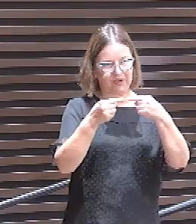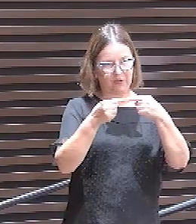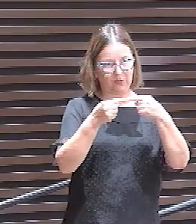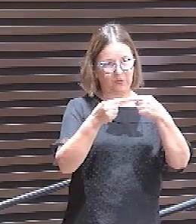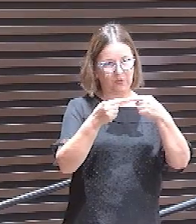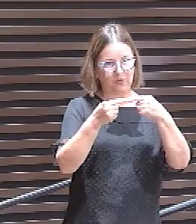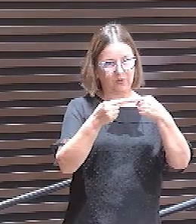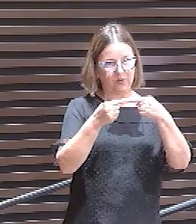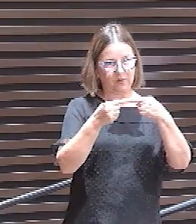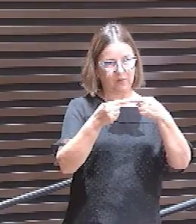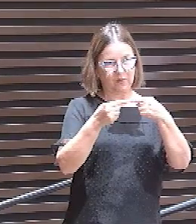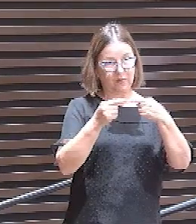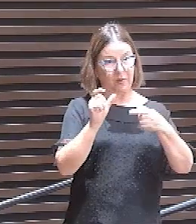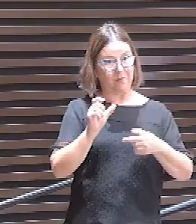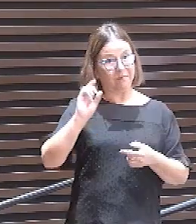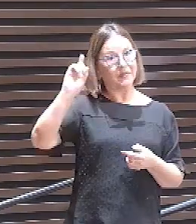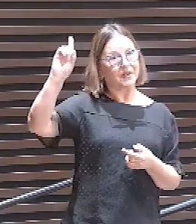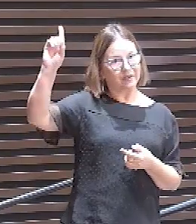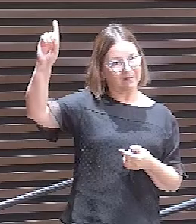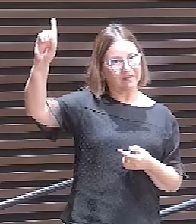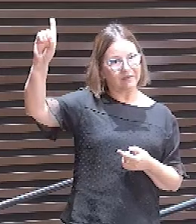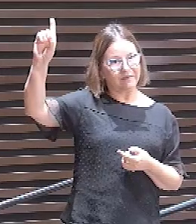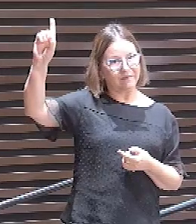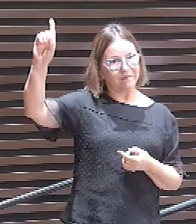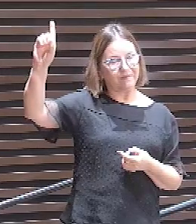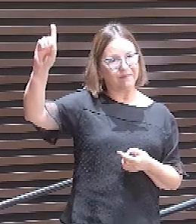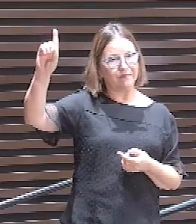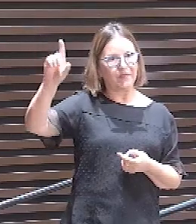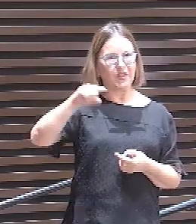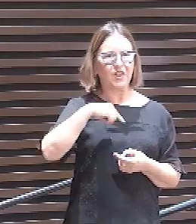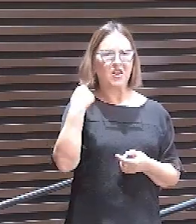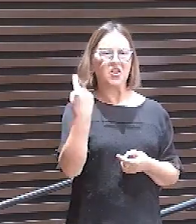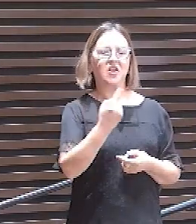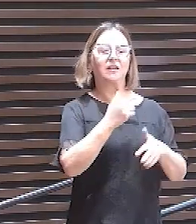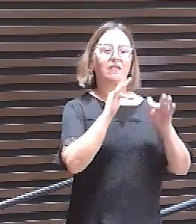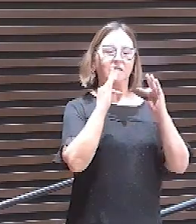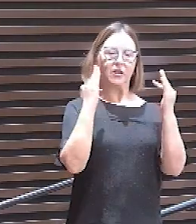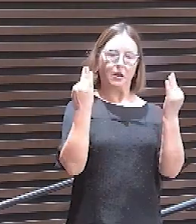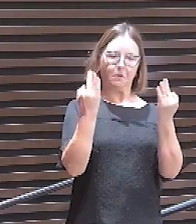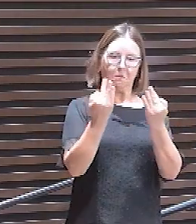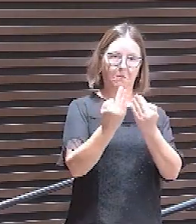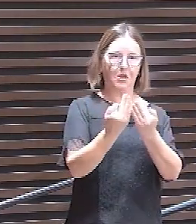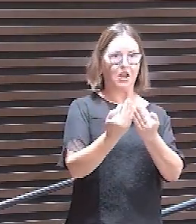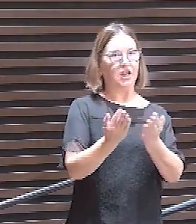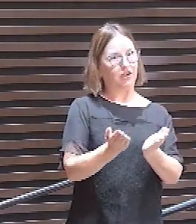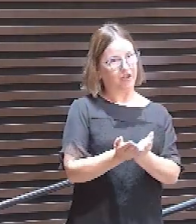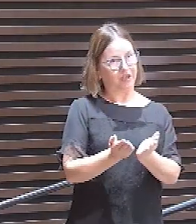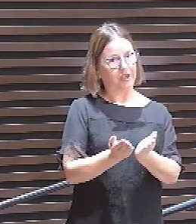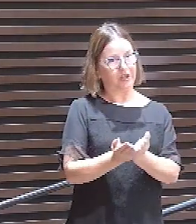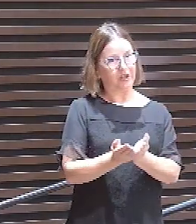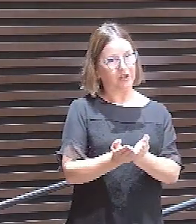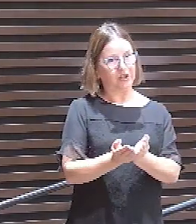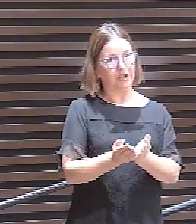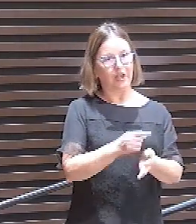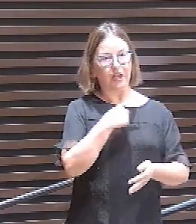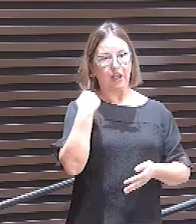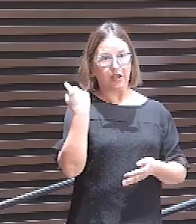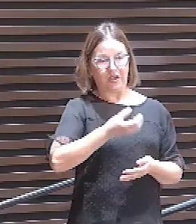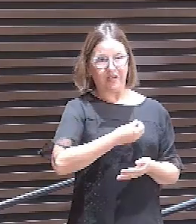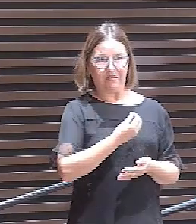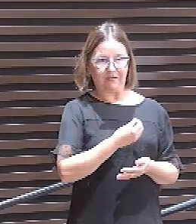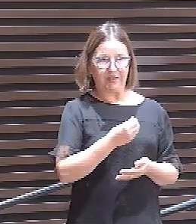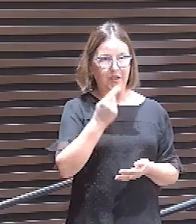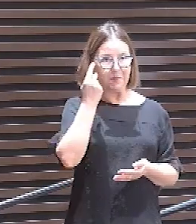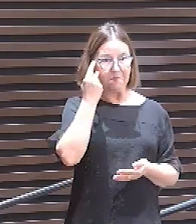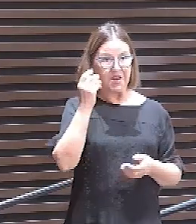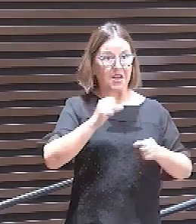com os princípios de Deus. Nós somos uma família de crentes e nós vamos viver